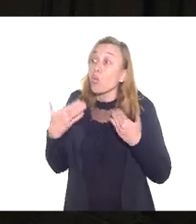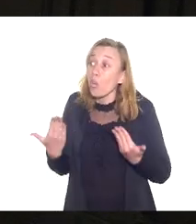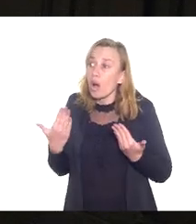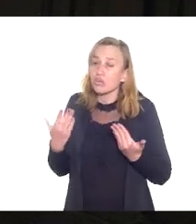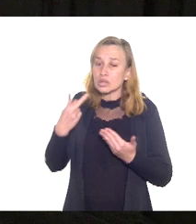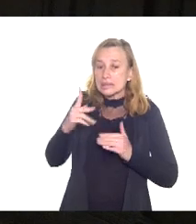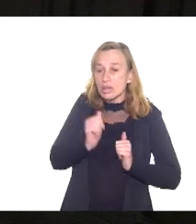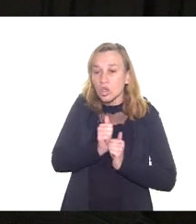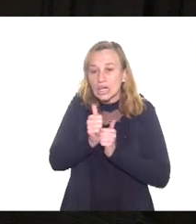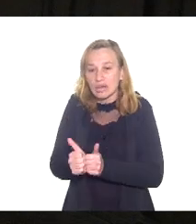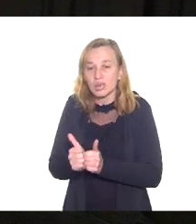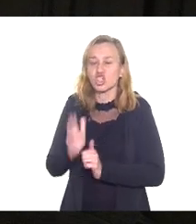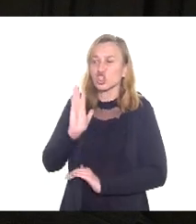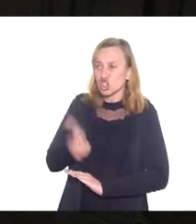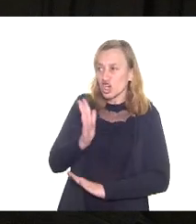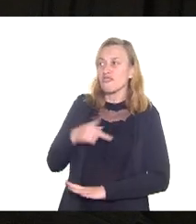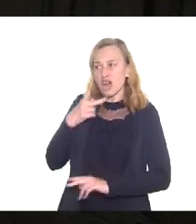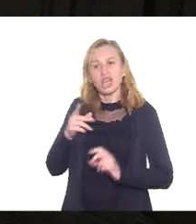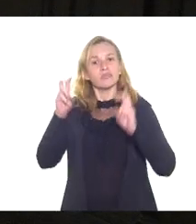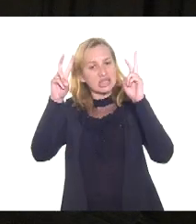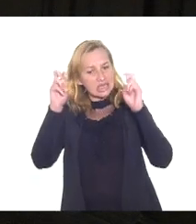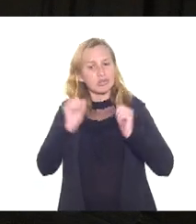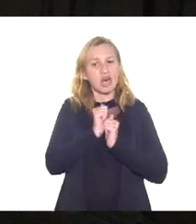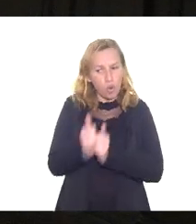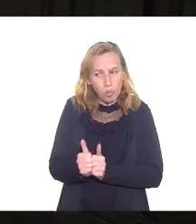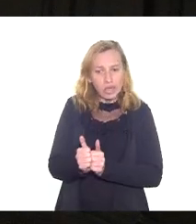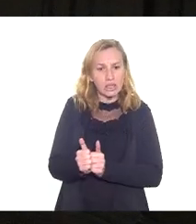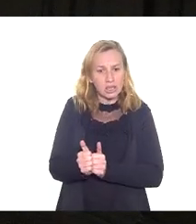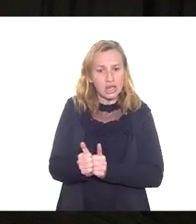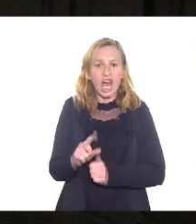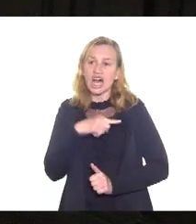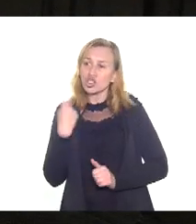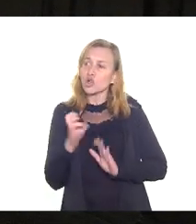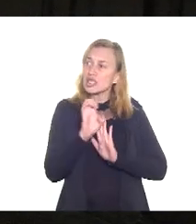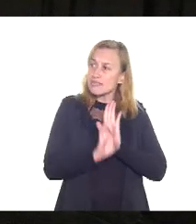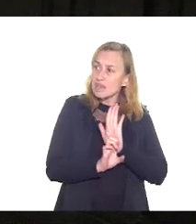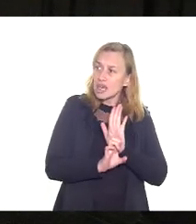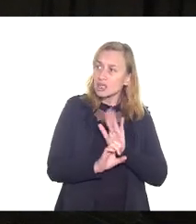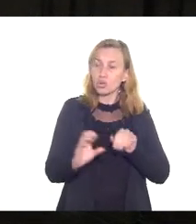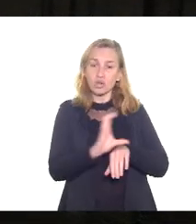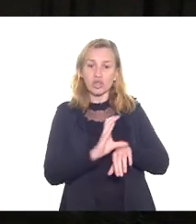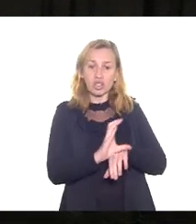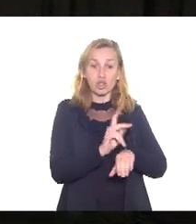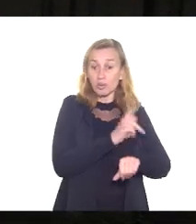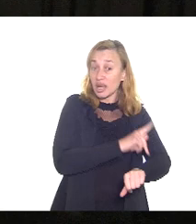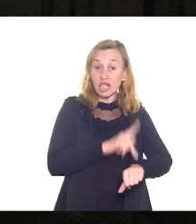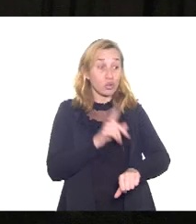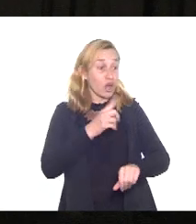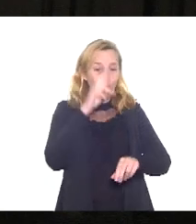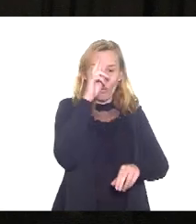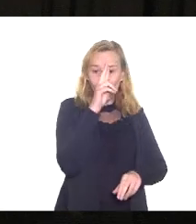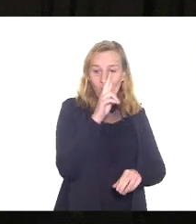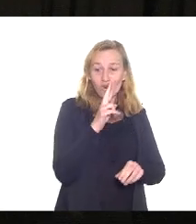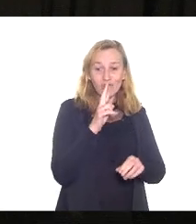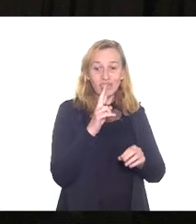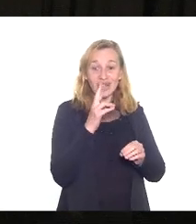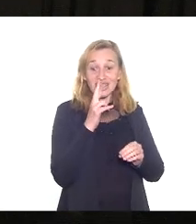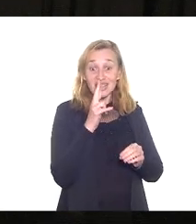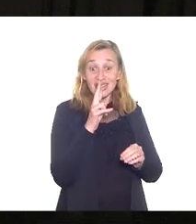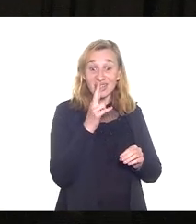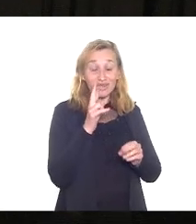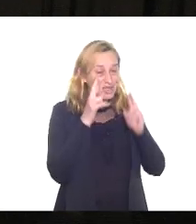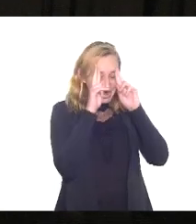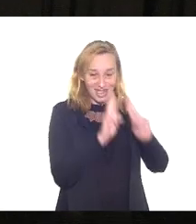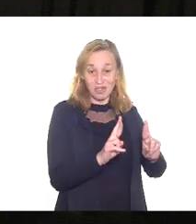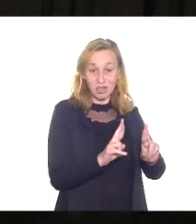qual é o seu encaminhamento. Nós já tratamos desse tema, Vossa Excelência está acompanhando. A nossa emenda constitucional dos pedagogos não está sendo respeitada. Talvez valesse a pena,